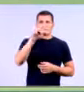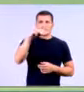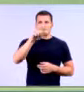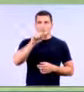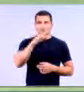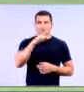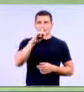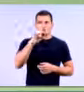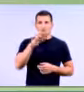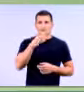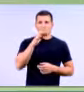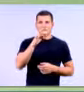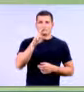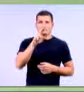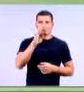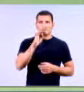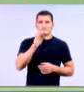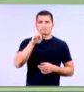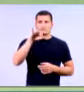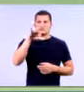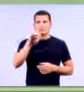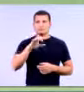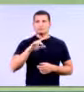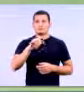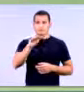uma combinação de 3 tópicos: